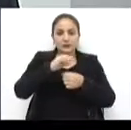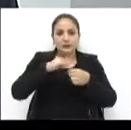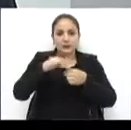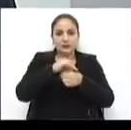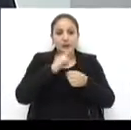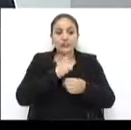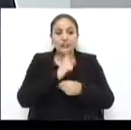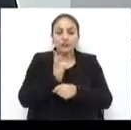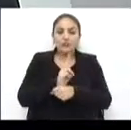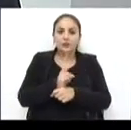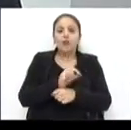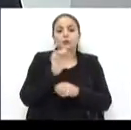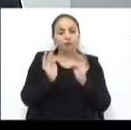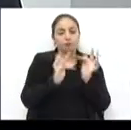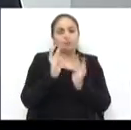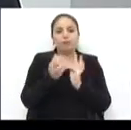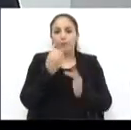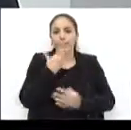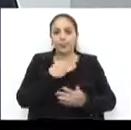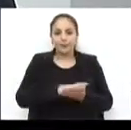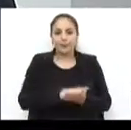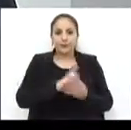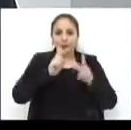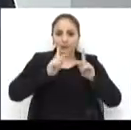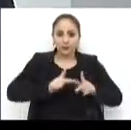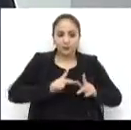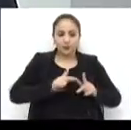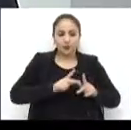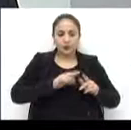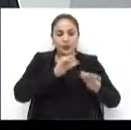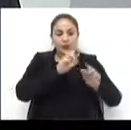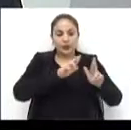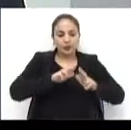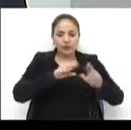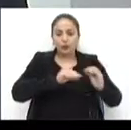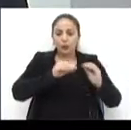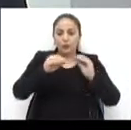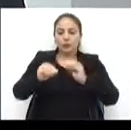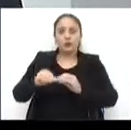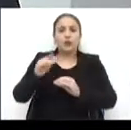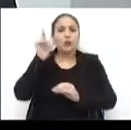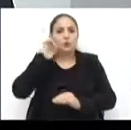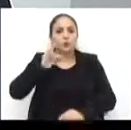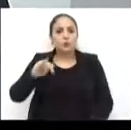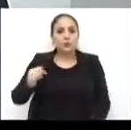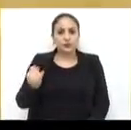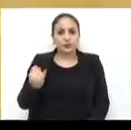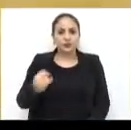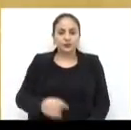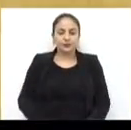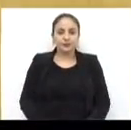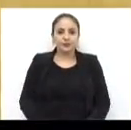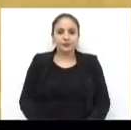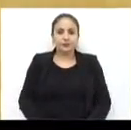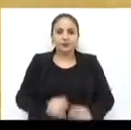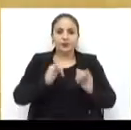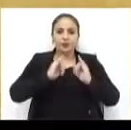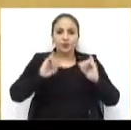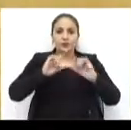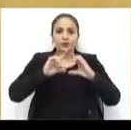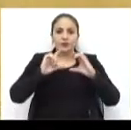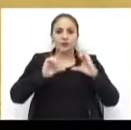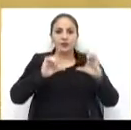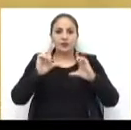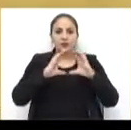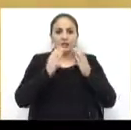e são fiscalizados funciona, né? As pessoas que saem de uma região a outra conseguem ter oportunidade de estacionamento. O Jornal da